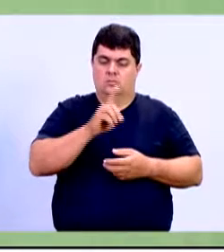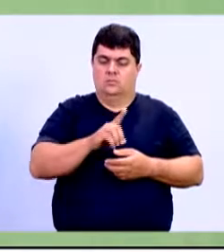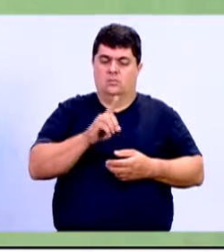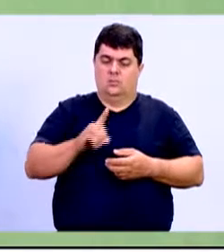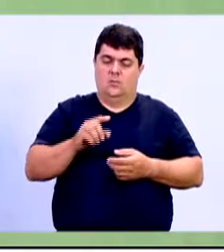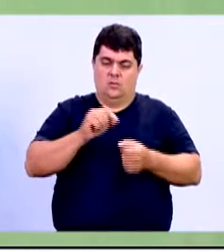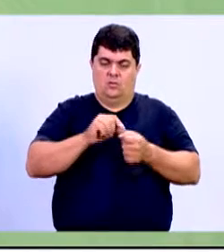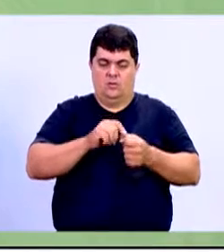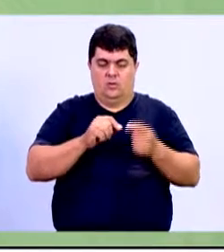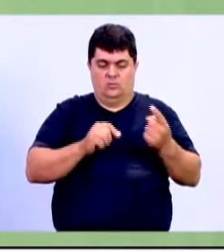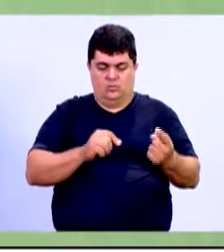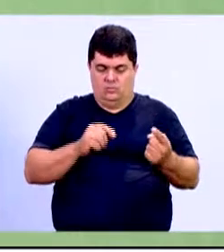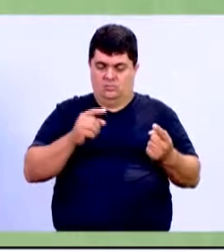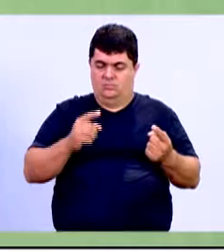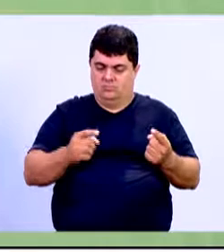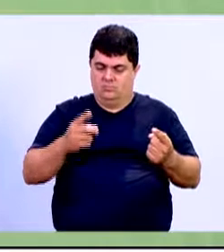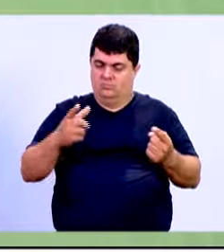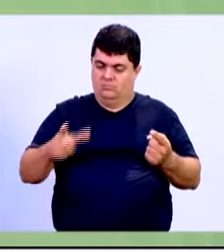nós tínhamos aqui